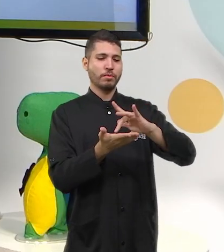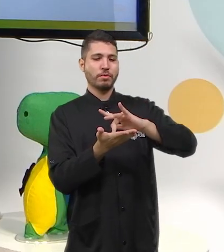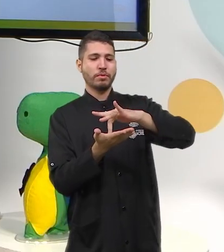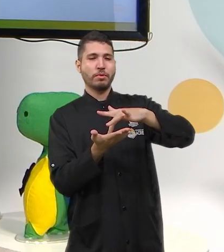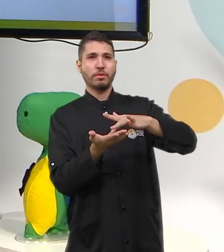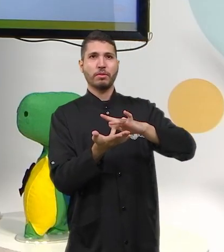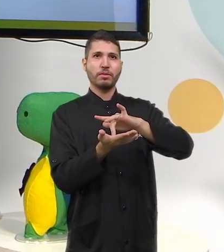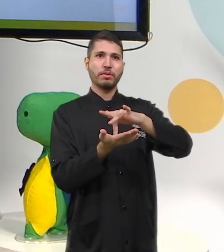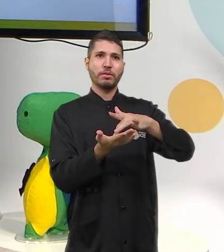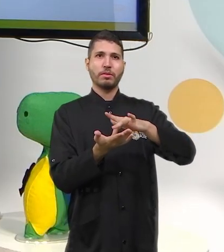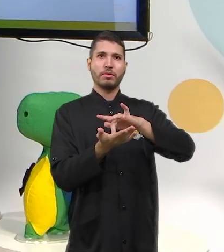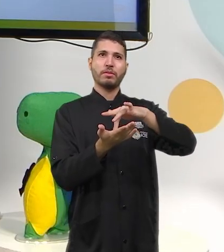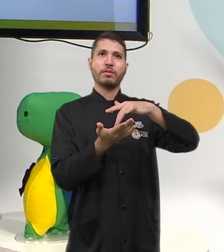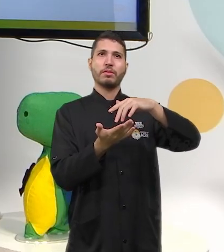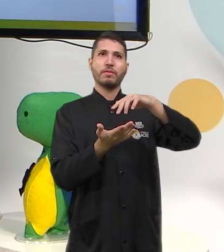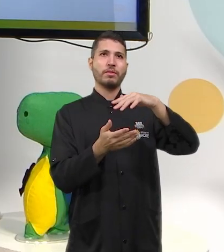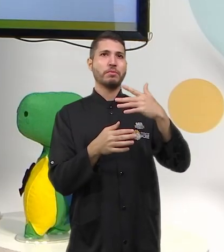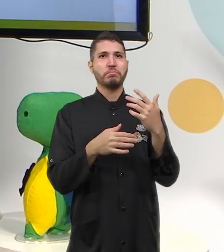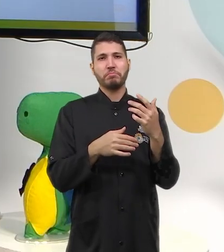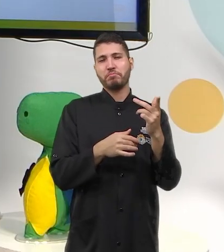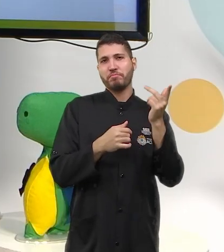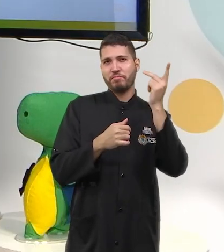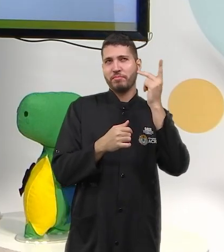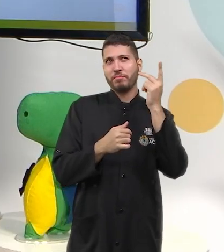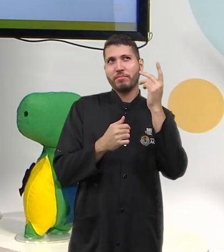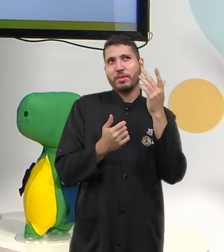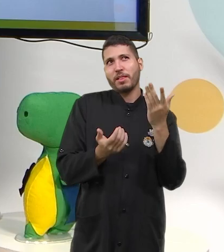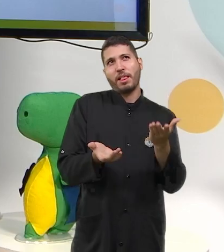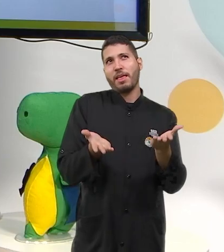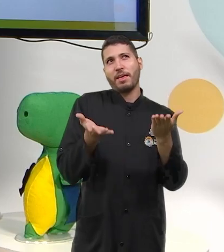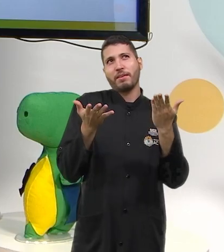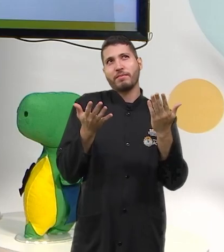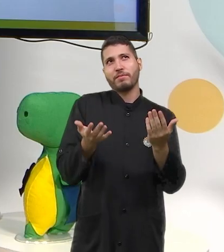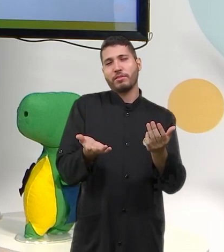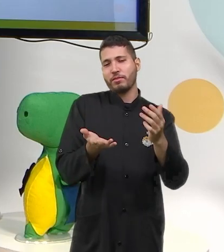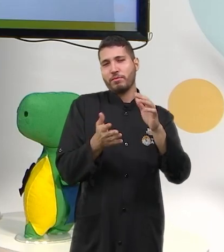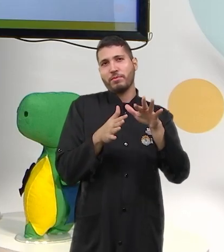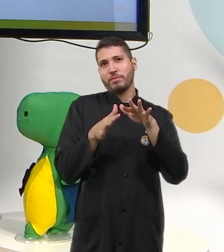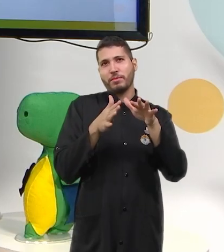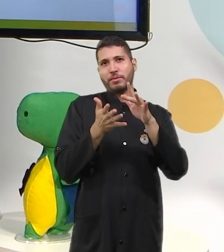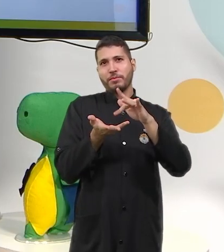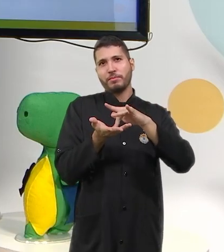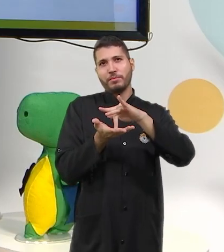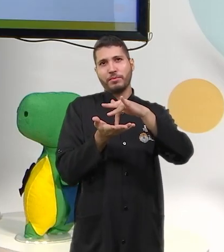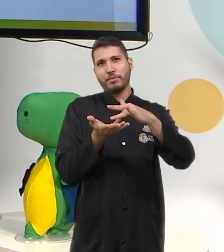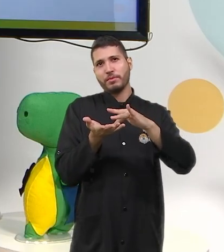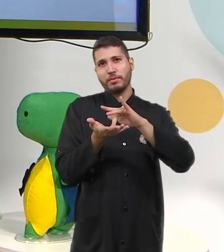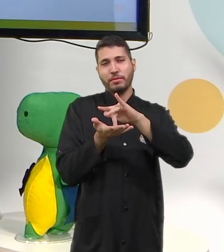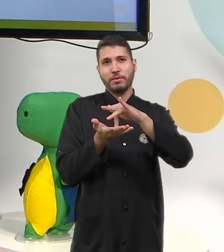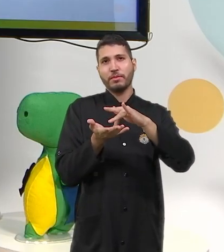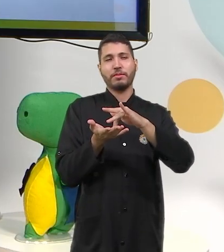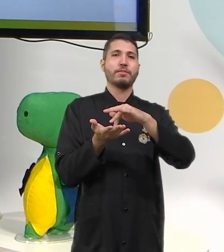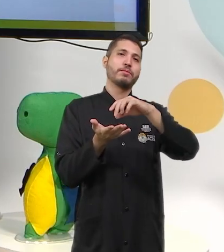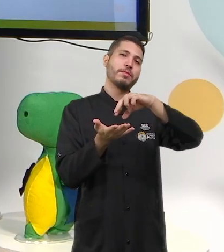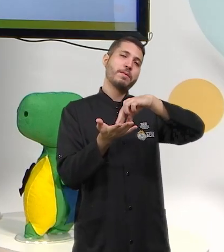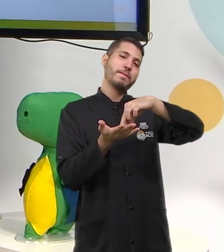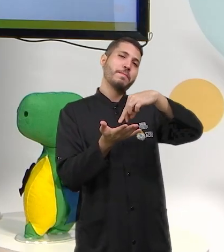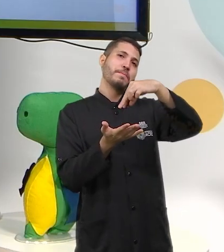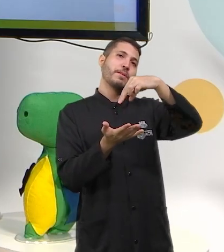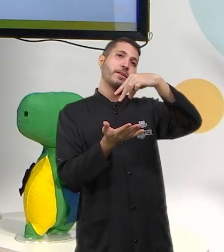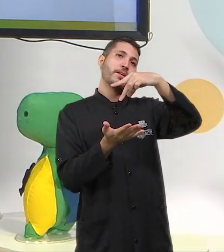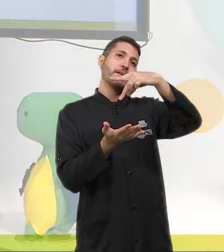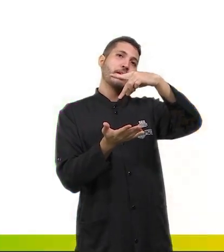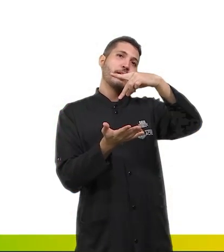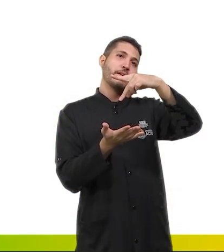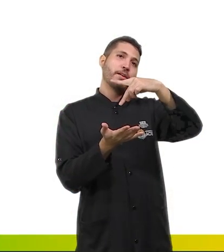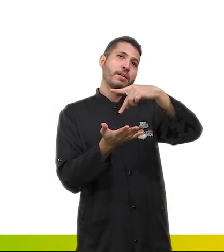em espacate. Simples, você consegue ver movimento e amplitude e flexibilidade, tudo dentro da mesma concepção, ok? Exemplos